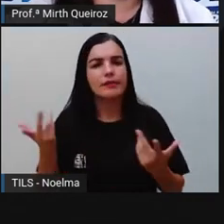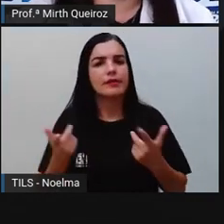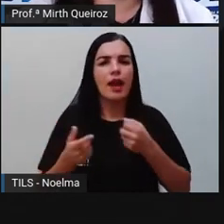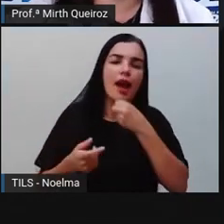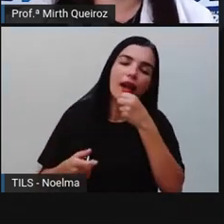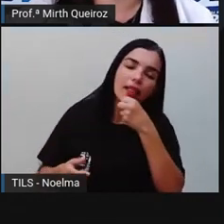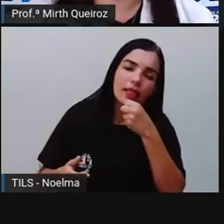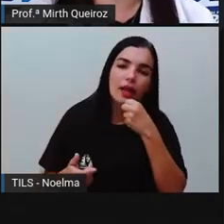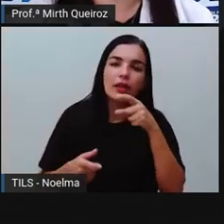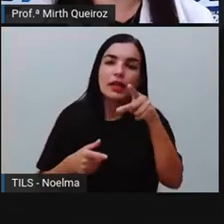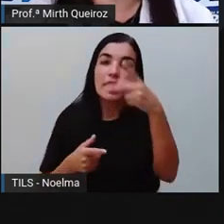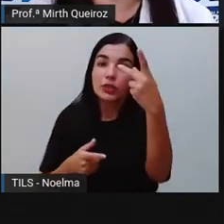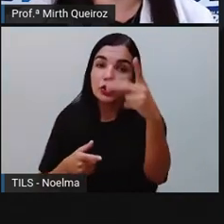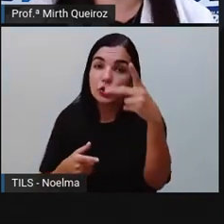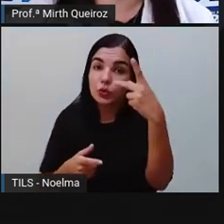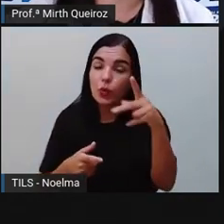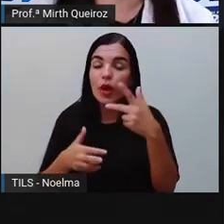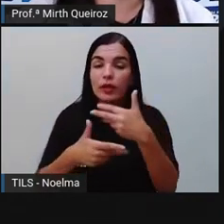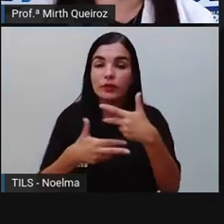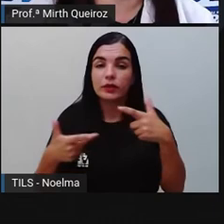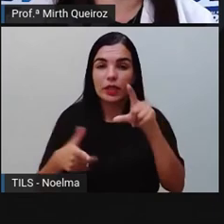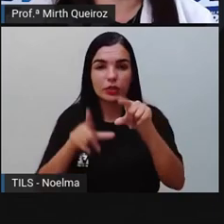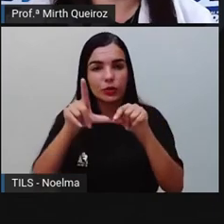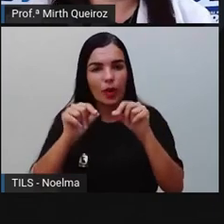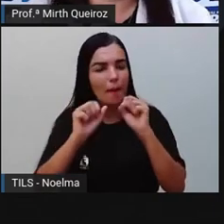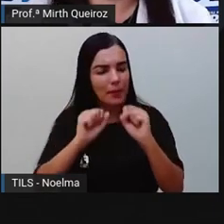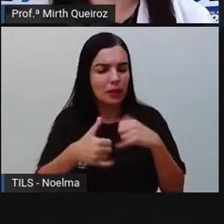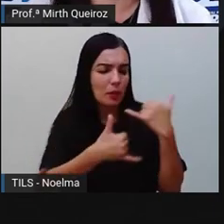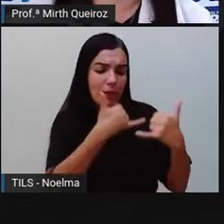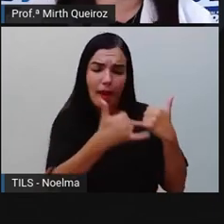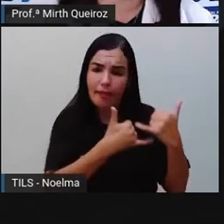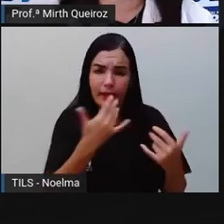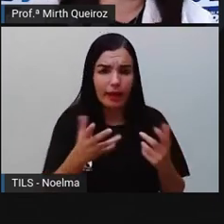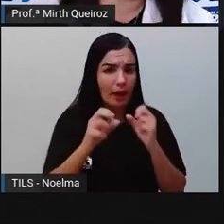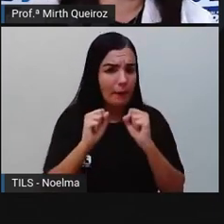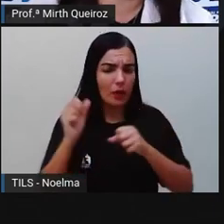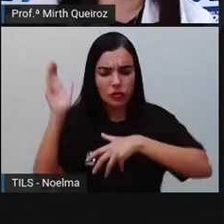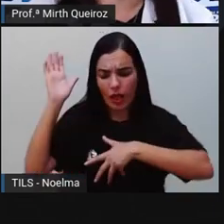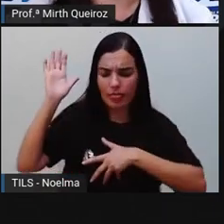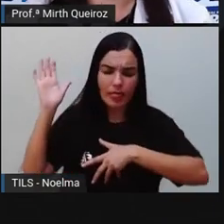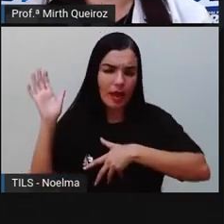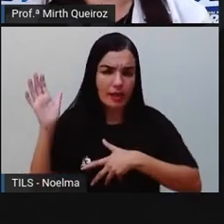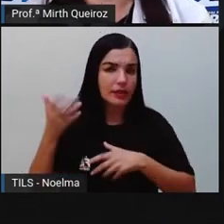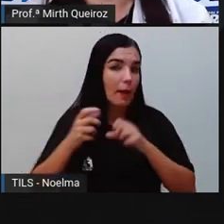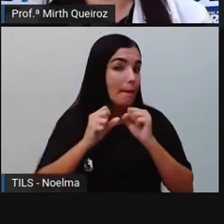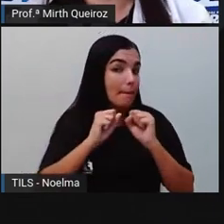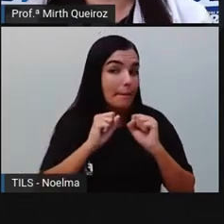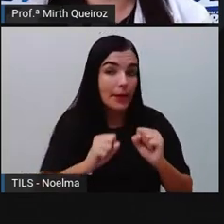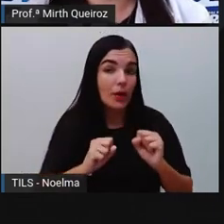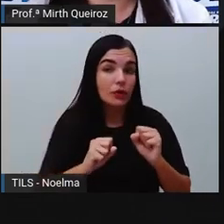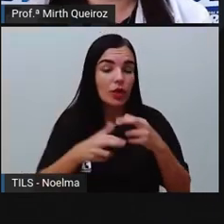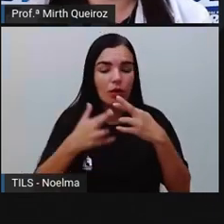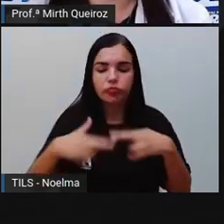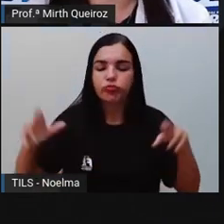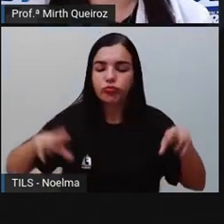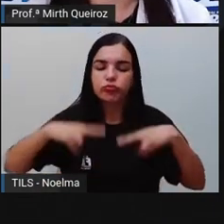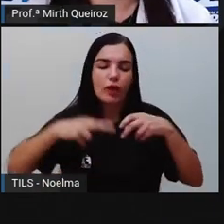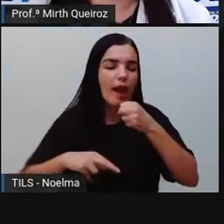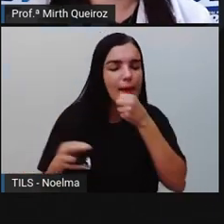dessa atividade que você escolheu, que pode ser uma brincadeira, que pode ser uma dança, que pode ser um ritmo,